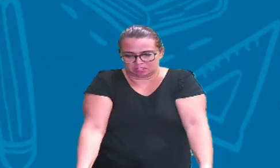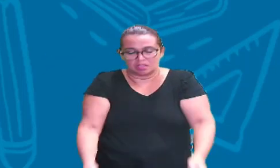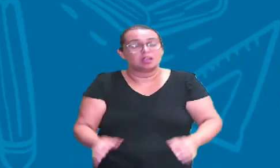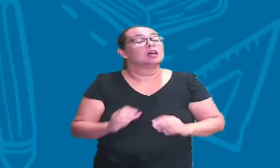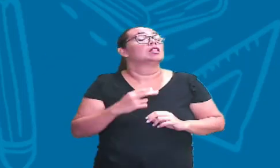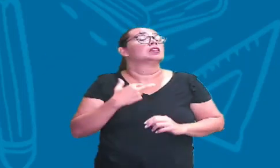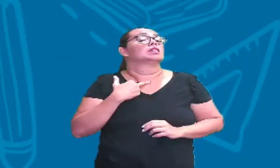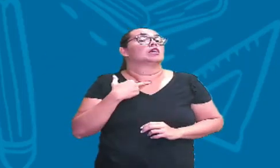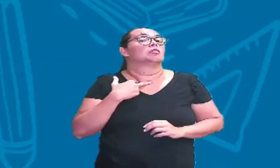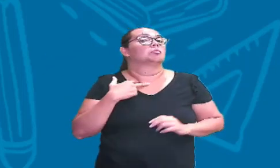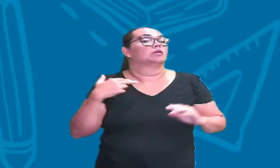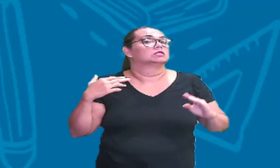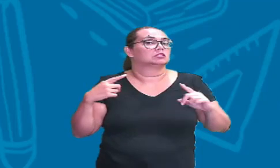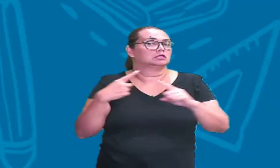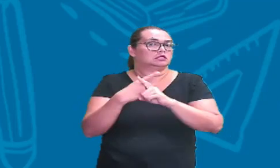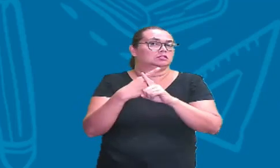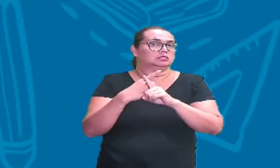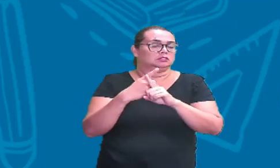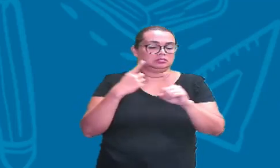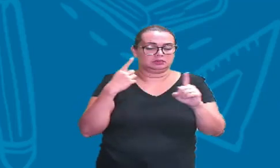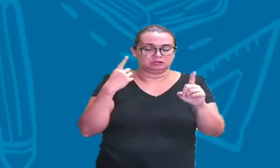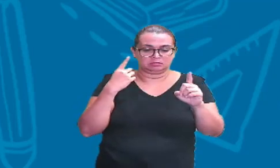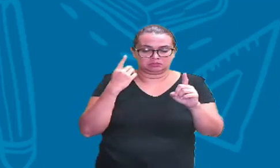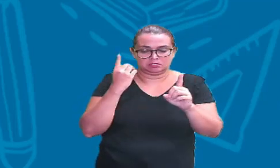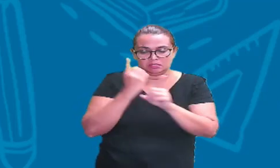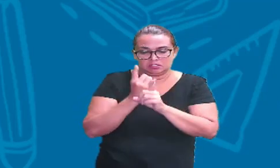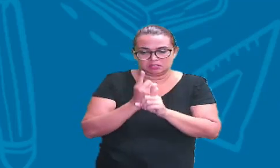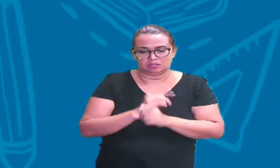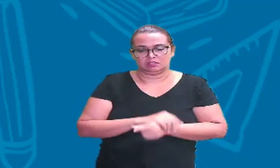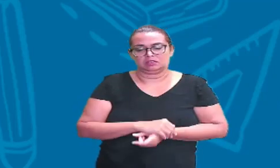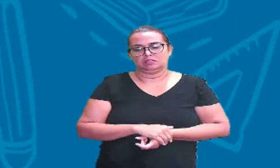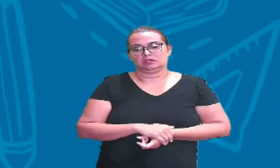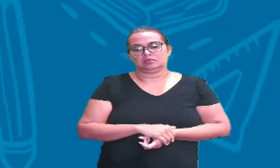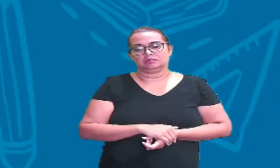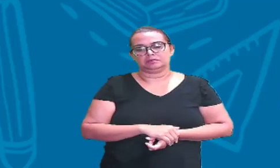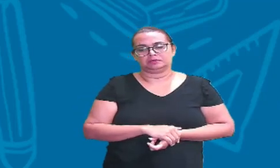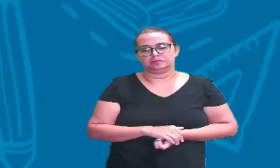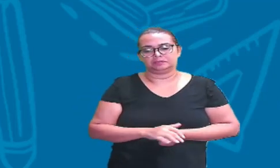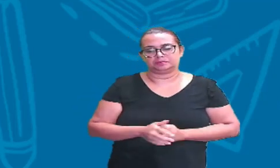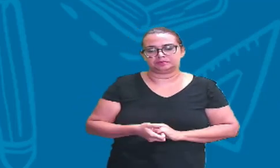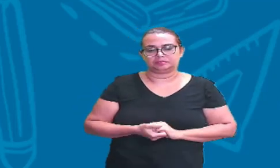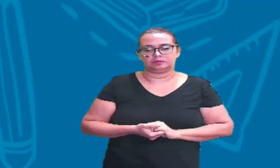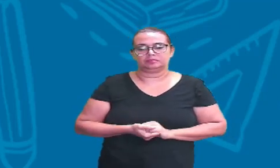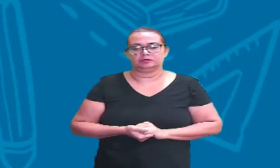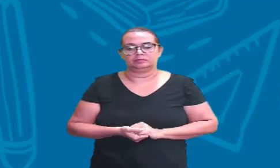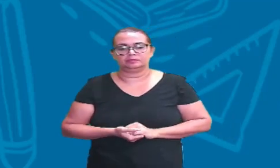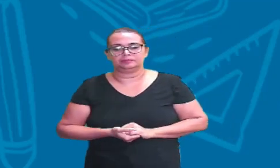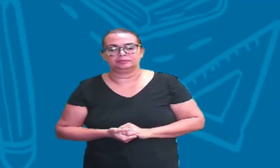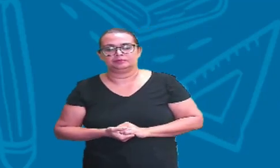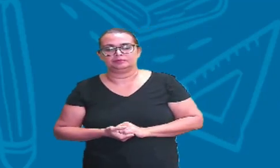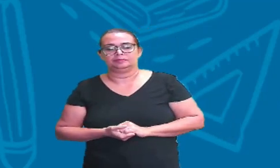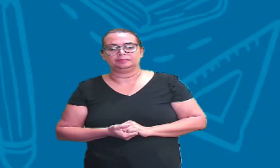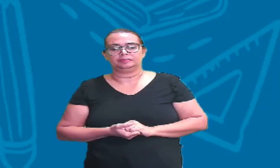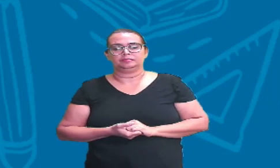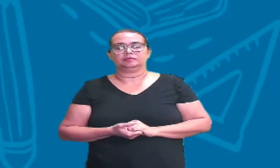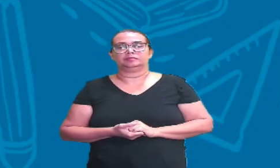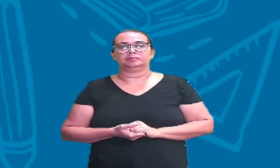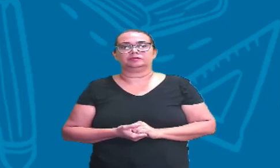se tocar. Então, retas paralelas, ok? Então, vamos para a próxima.